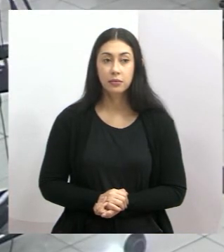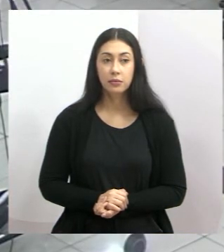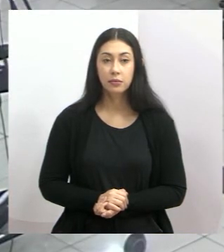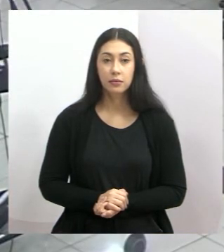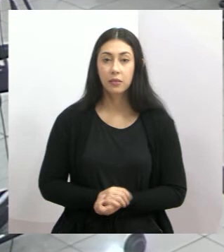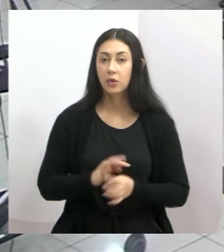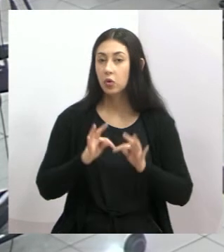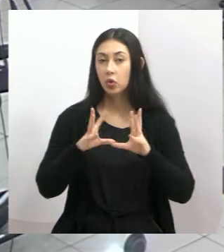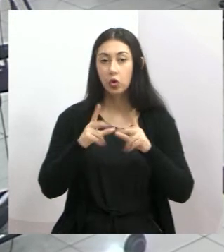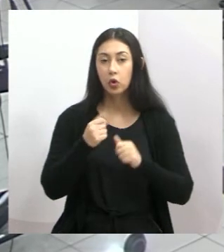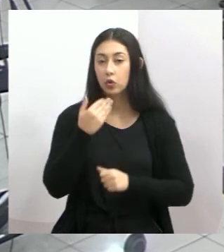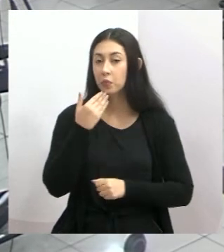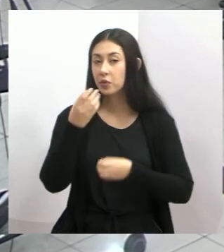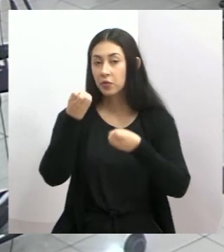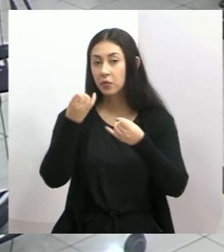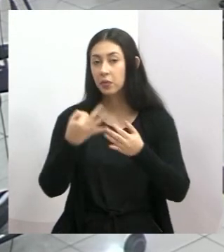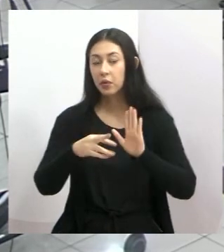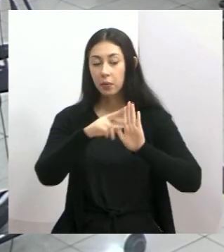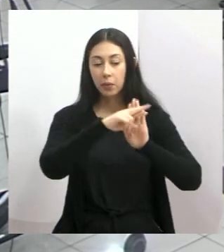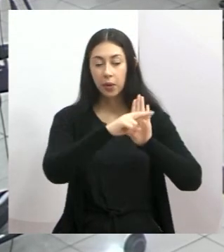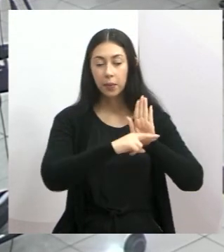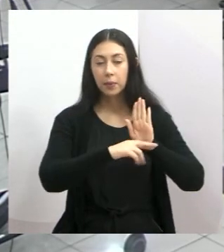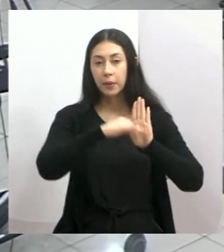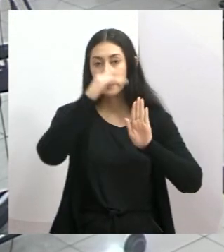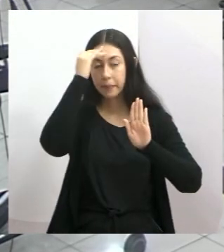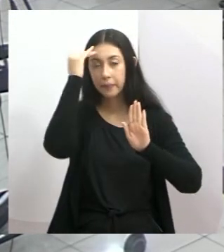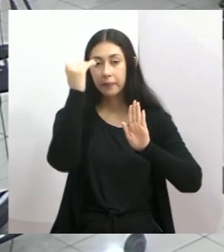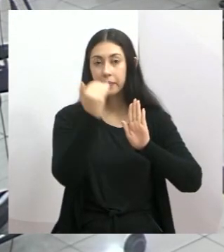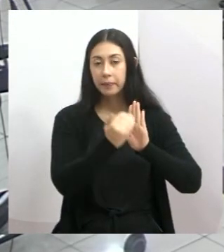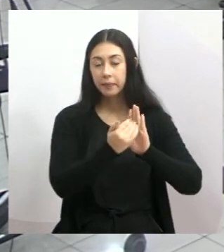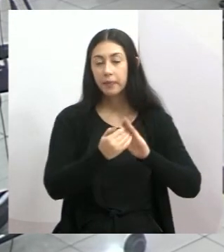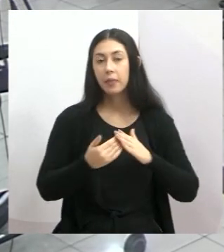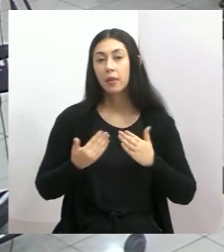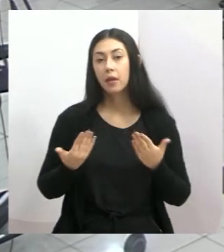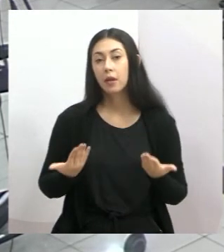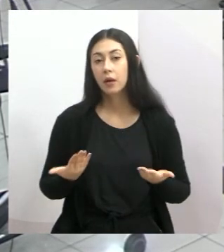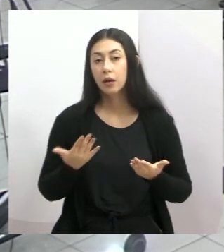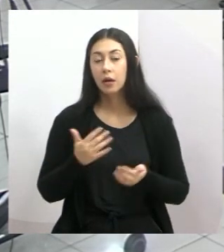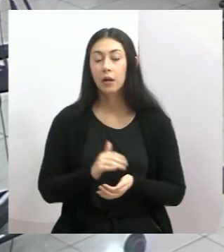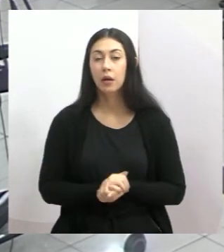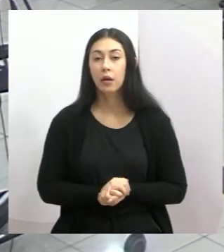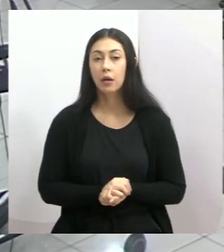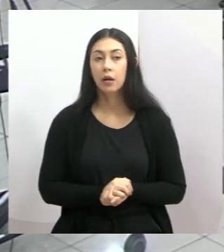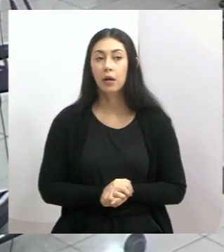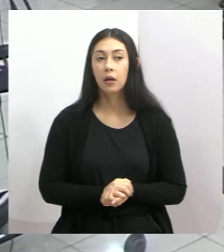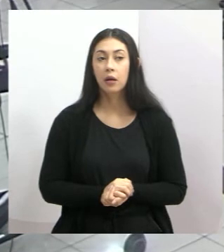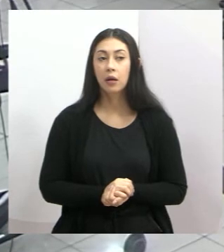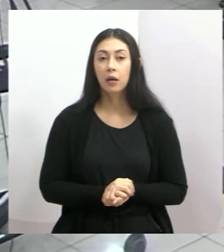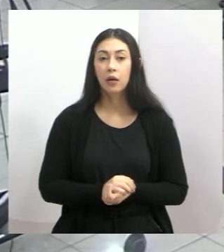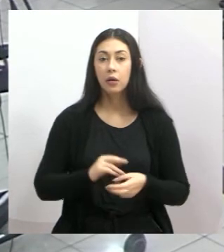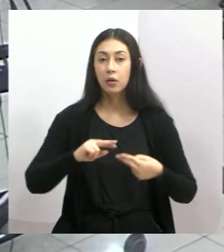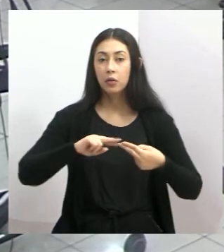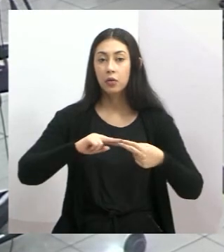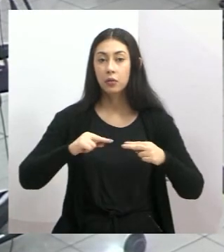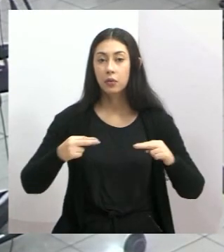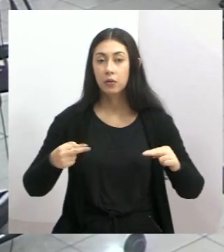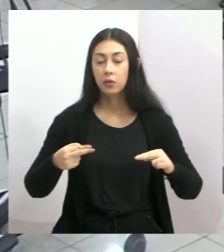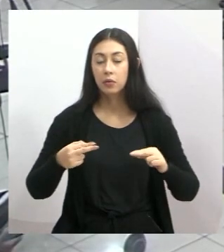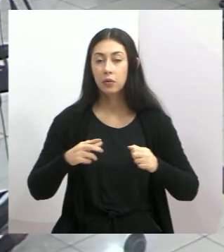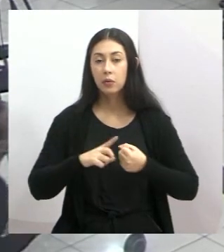o pedido informação foram apreciado na forma regimental deste modo nos termos do inciso